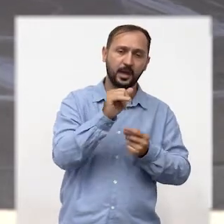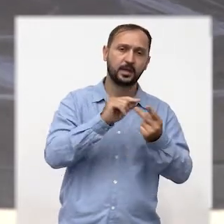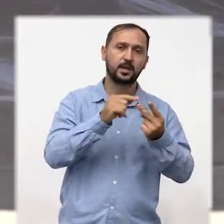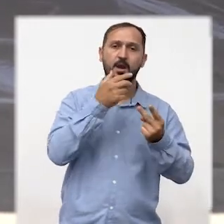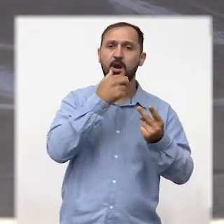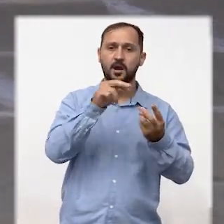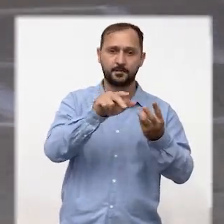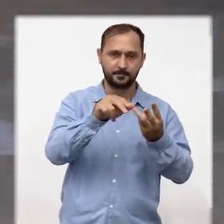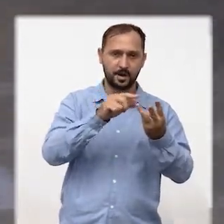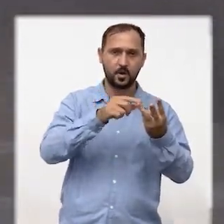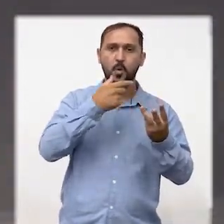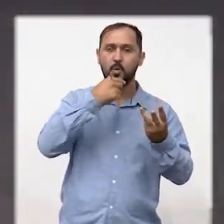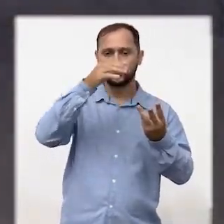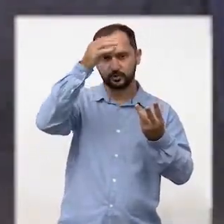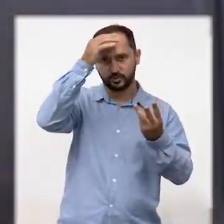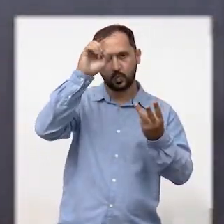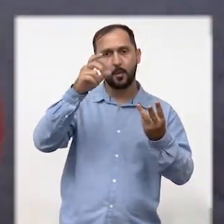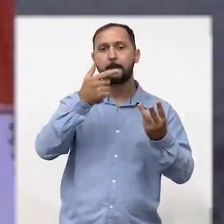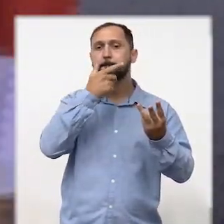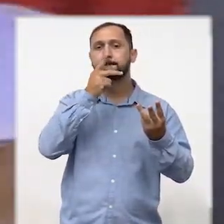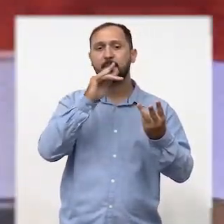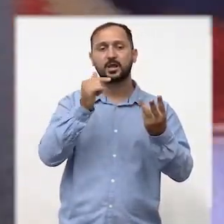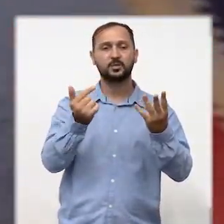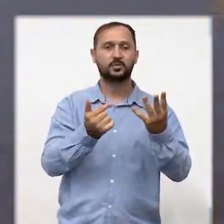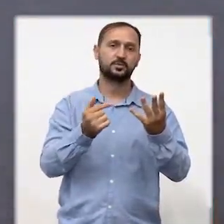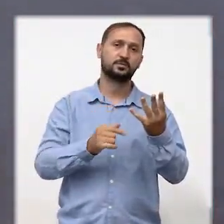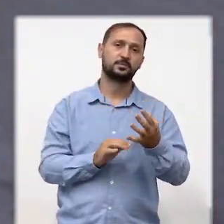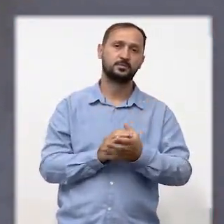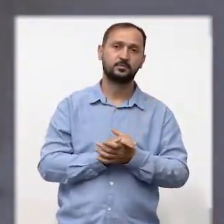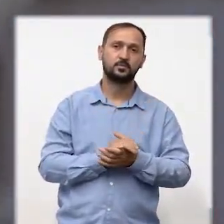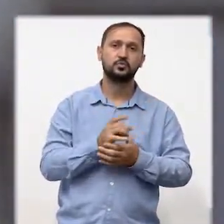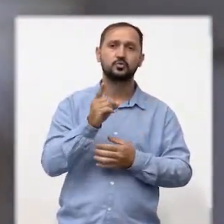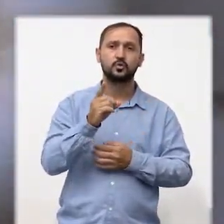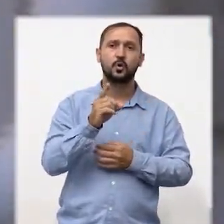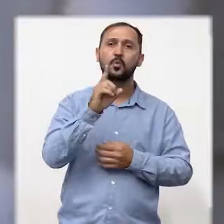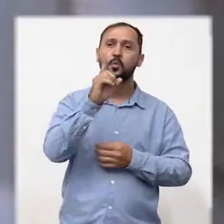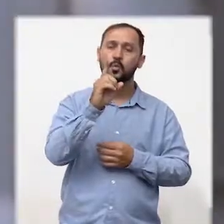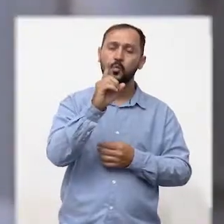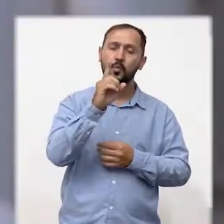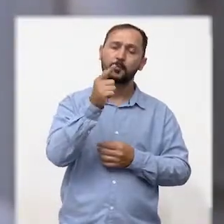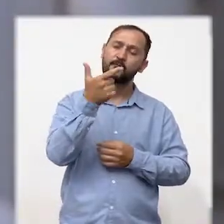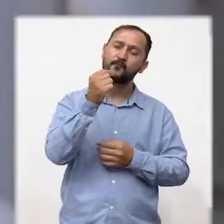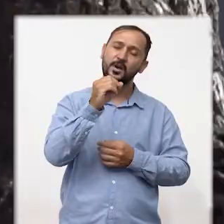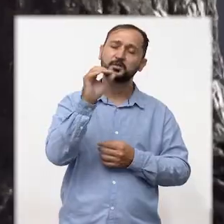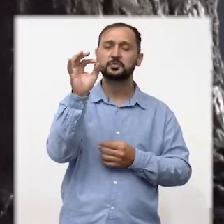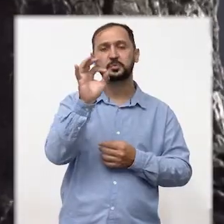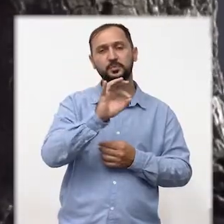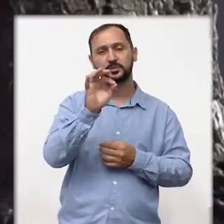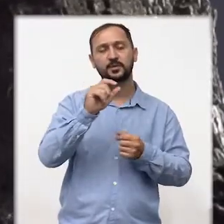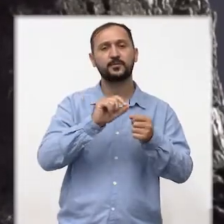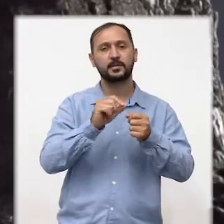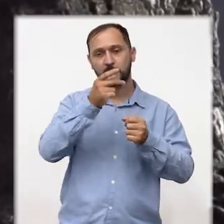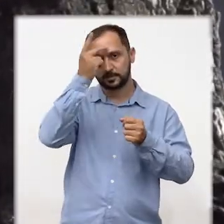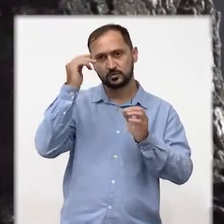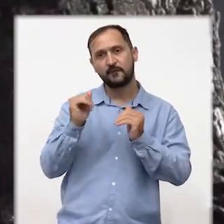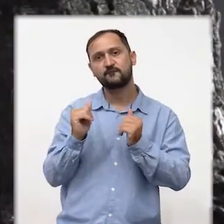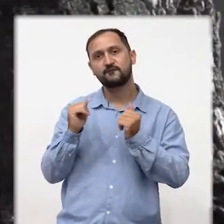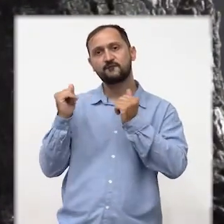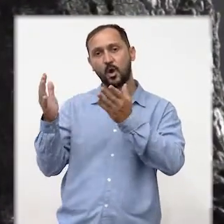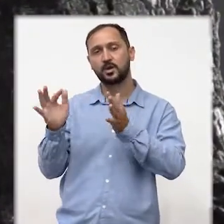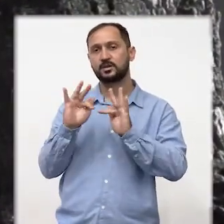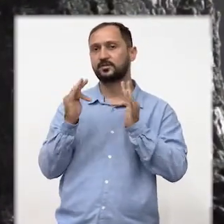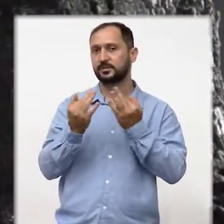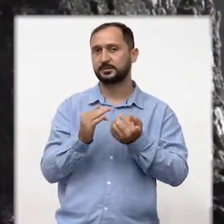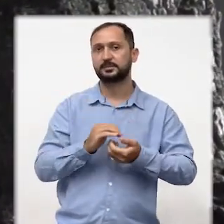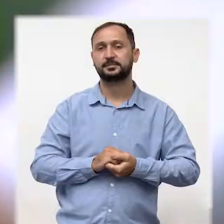pai, irmãos, tios ou padrasto. Apenas 1/5 dos abusos é praticado por pessoa fora